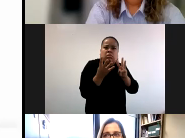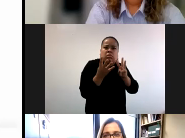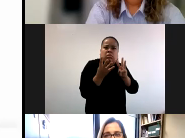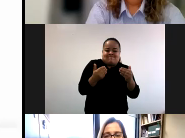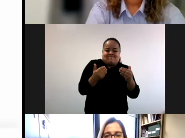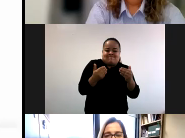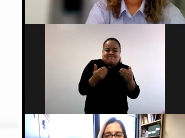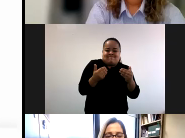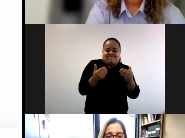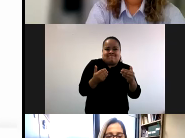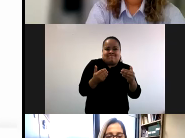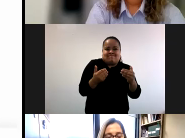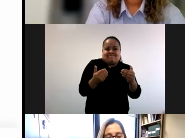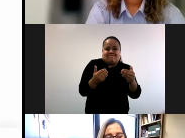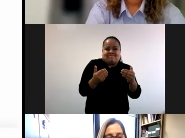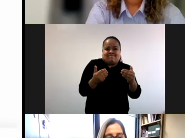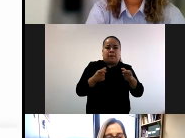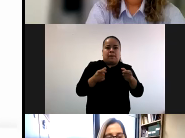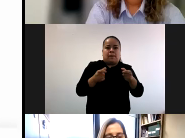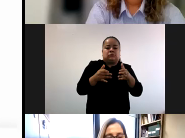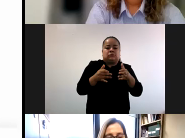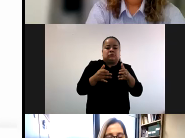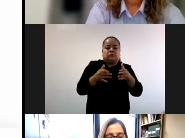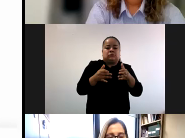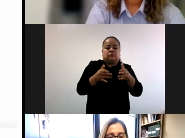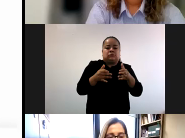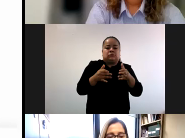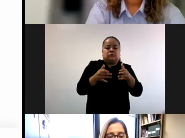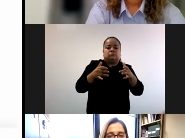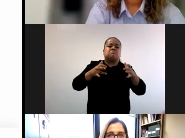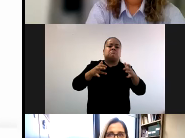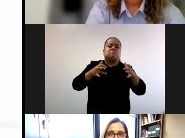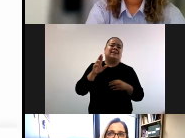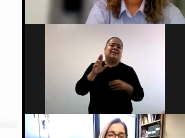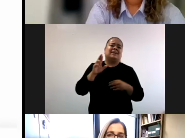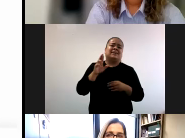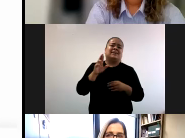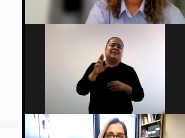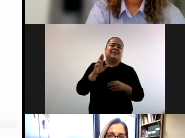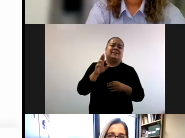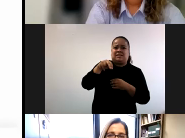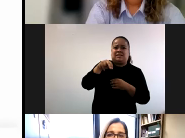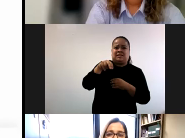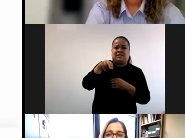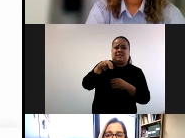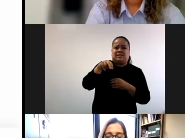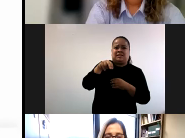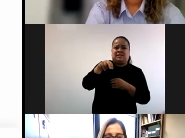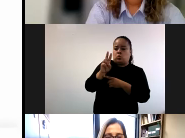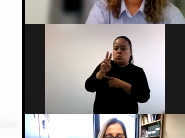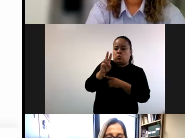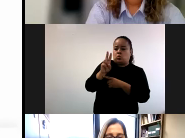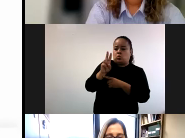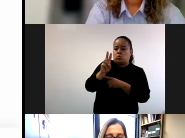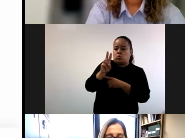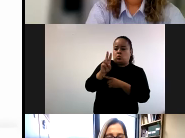um paulatino aumento de casos no Reino Unido. Se gera alerta e aparecem mais